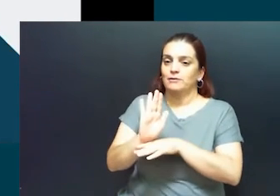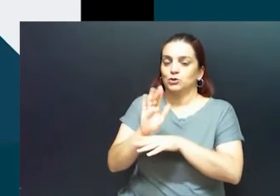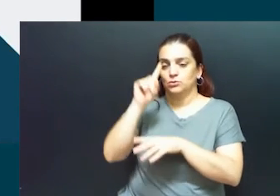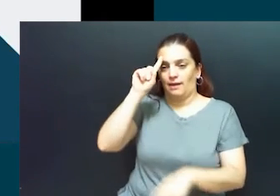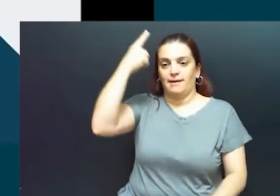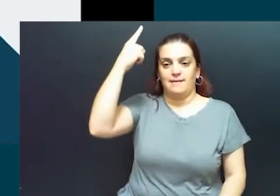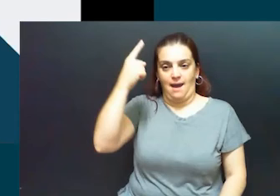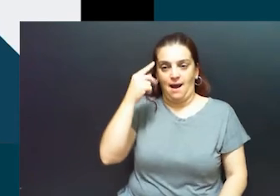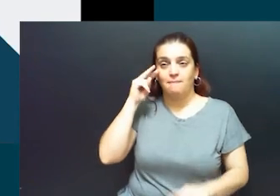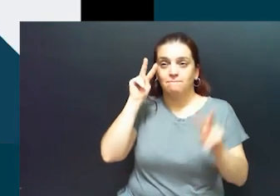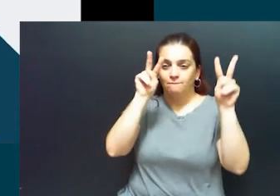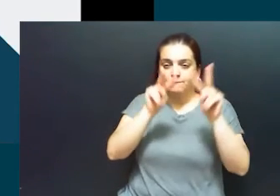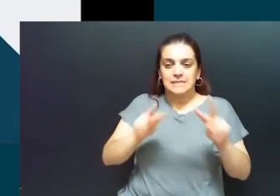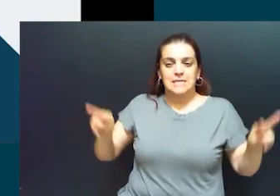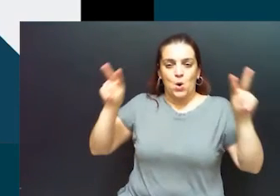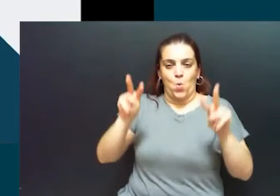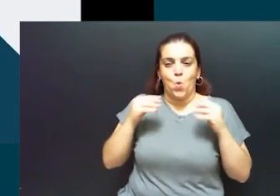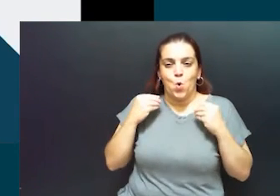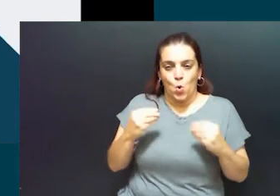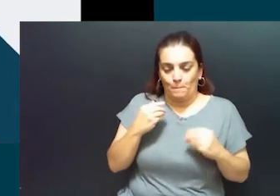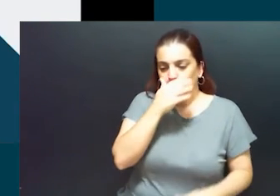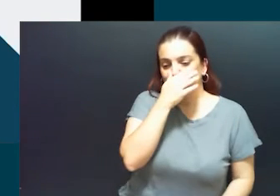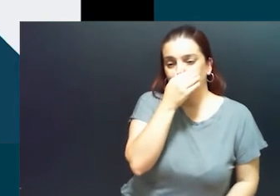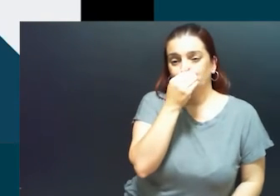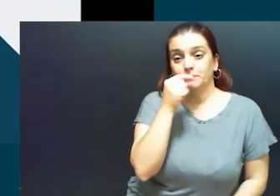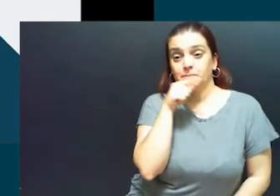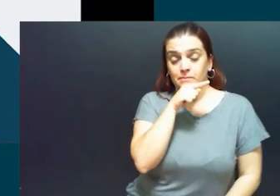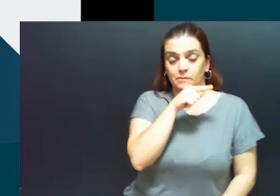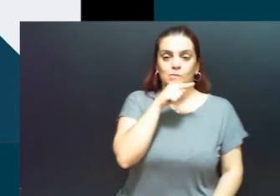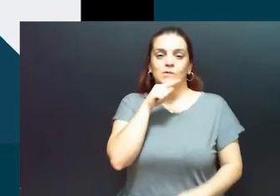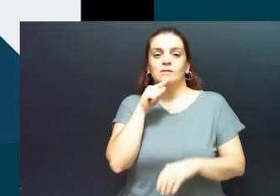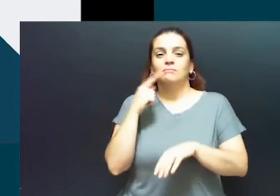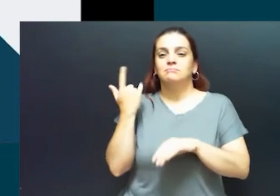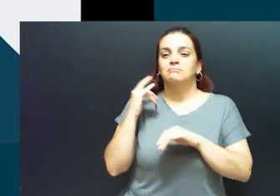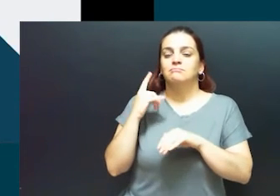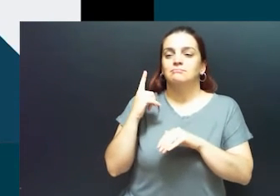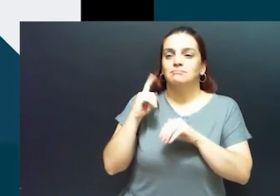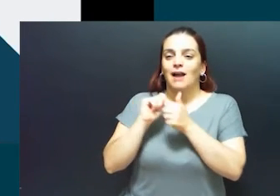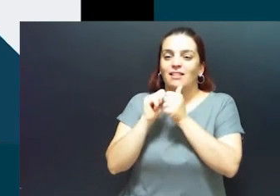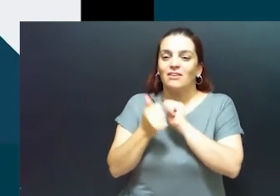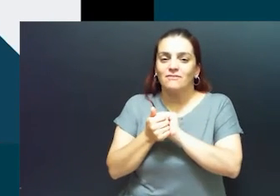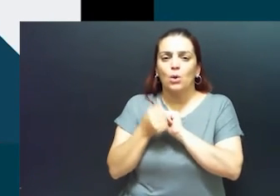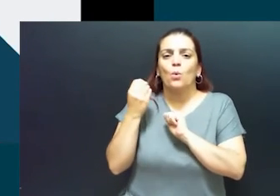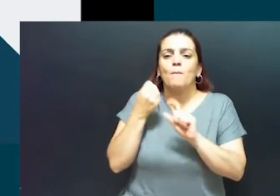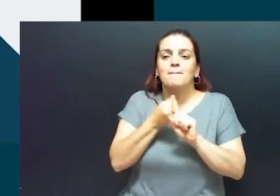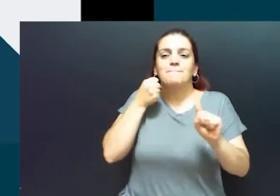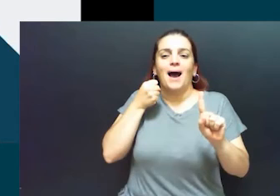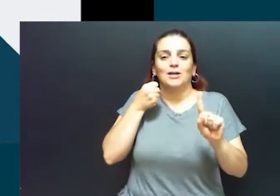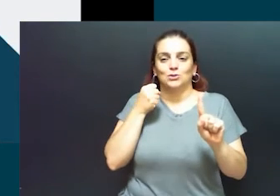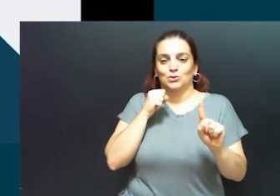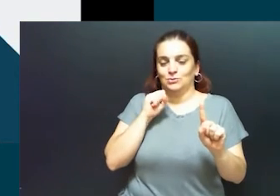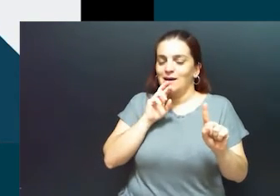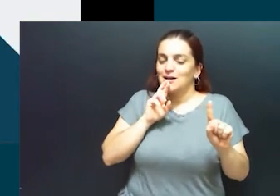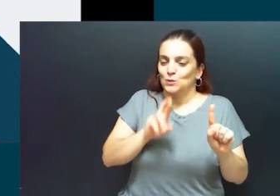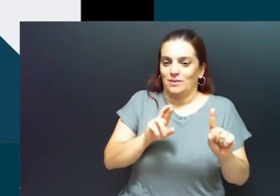estratégia. Esse artefato, ele consegue responder ali, por exemplo, como o meu produto consegue impactar o resultado da empresa. Né? Como o meu produto